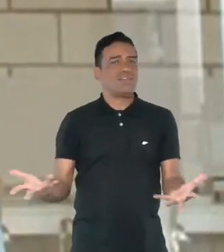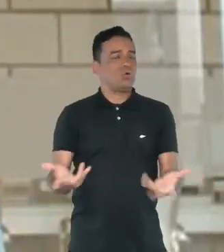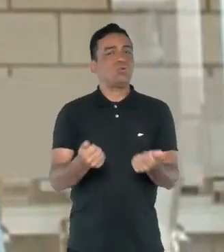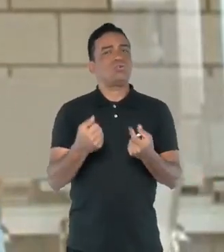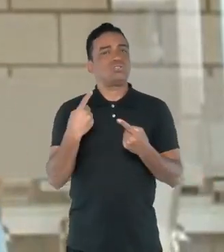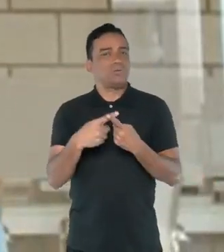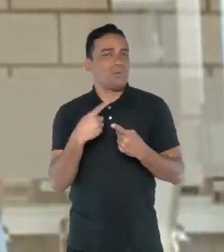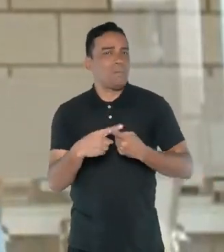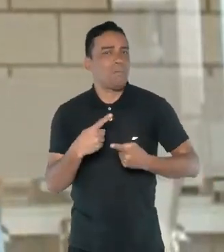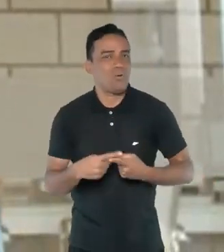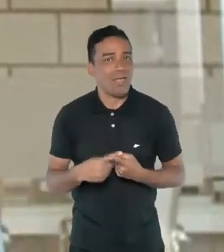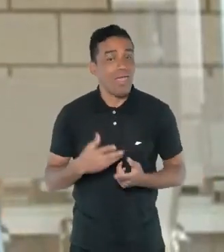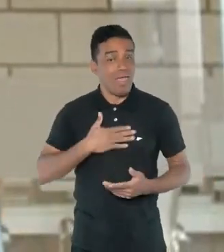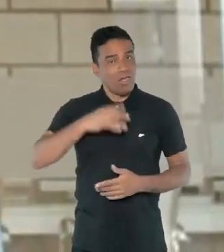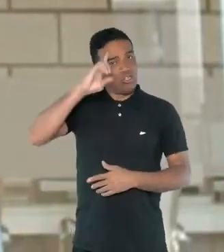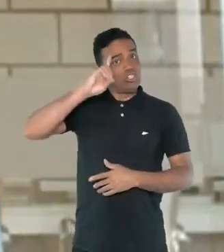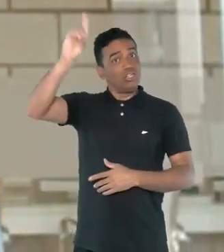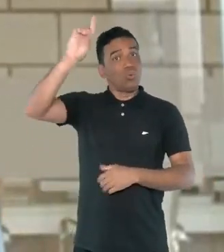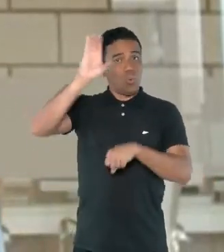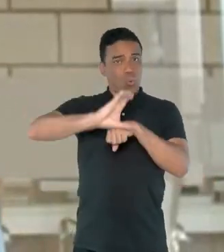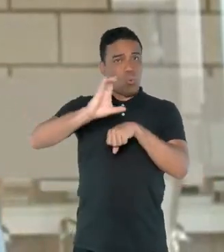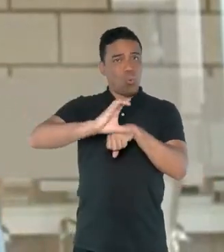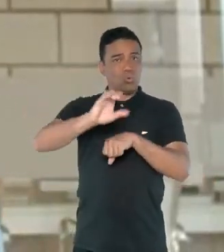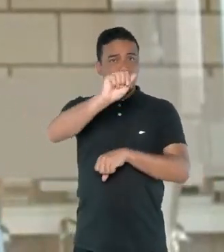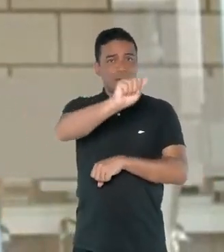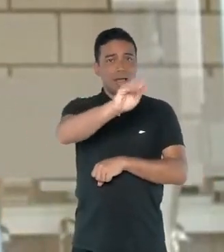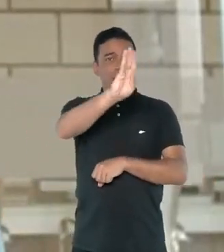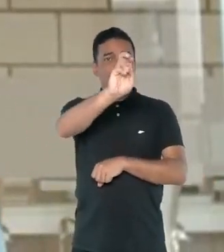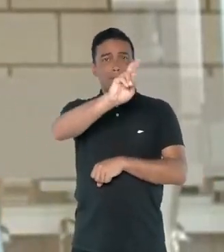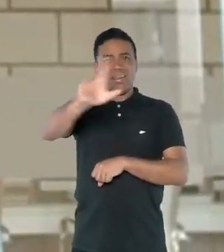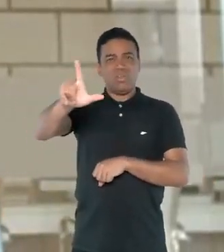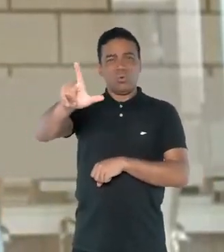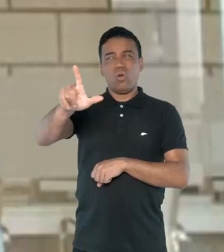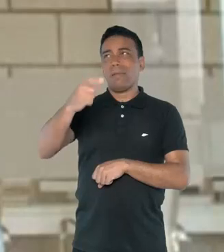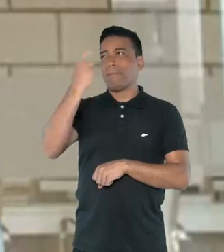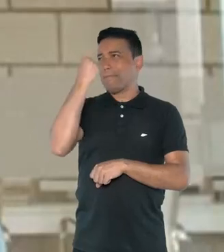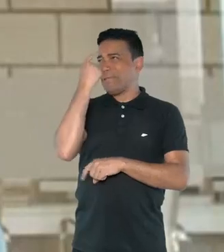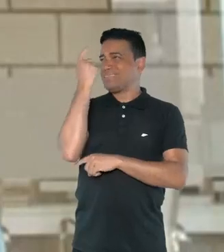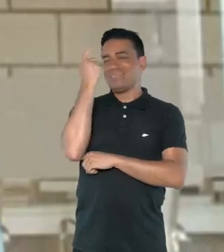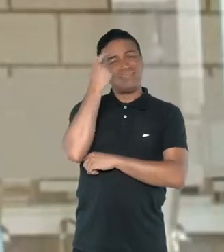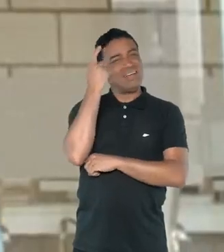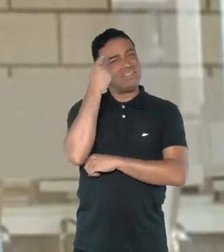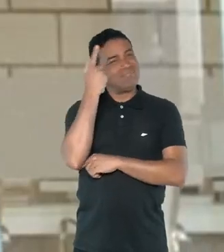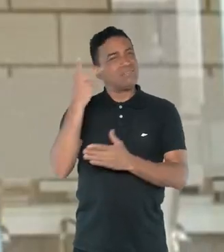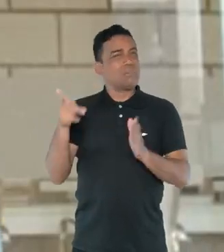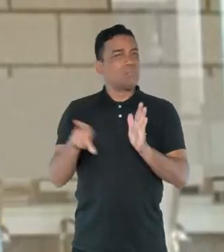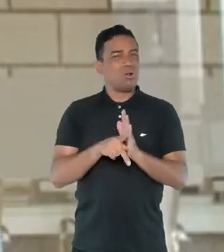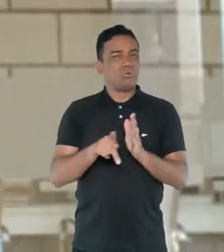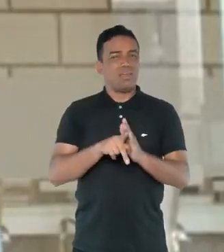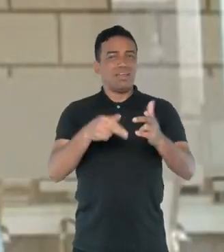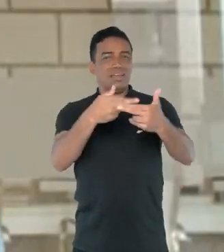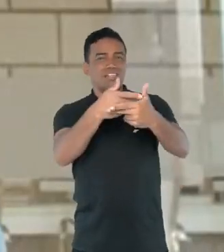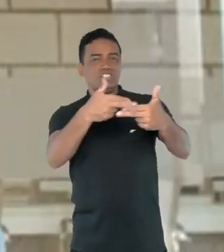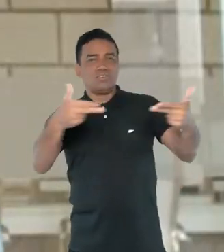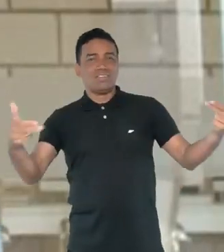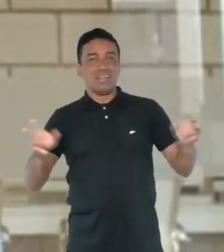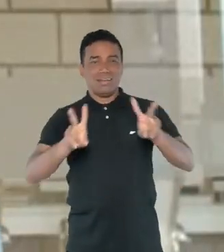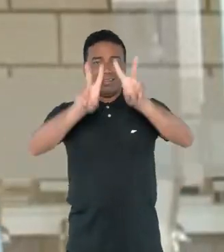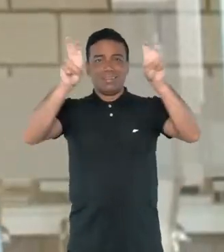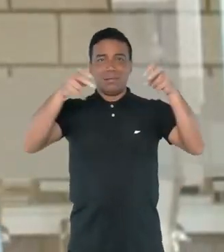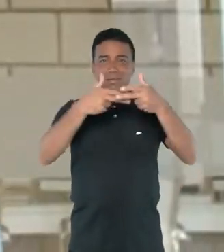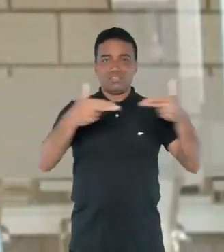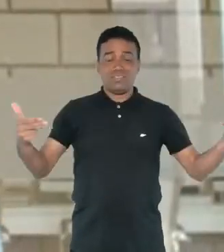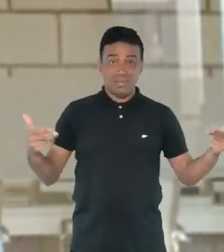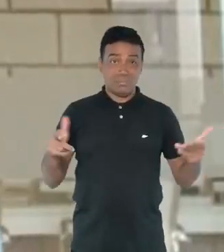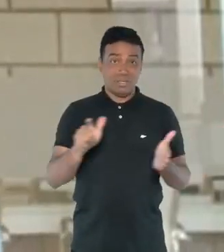ali, né, como diretor do curso Abril, que a gente começou a pensar muito na questão de diversidade, porque o jornalismo